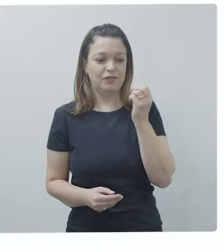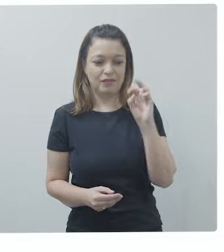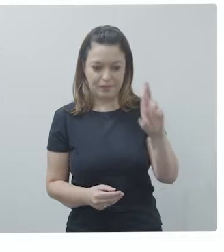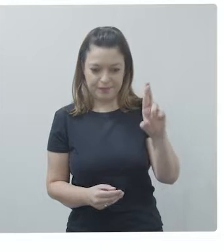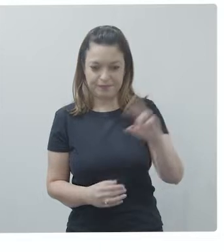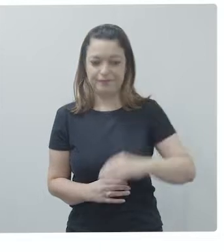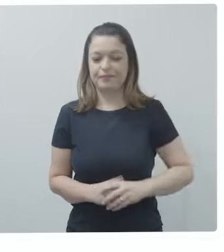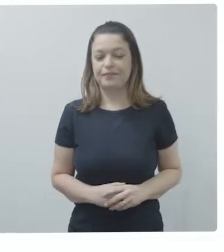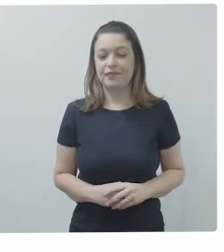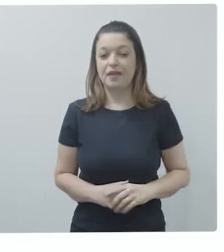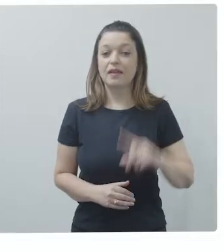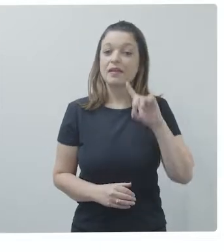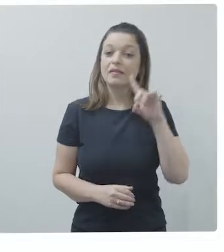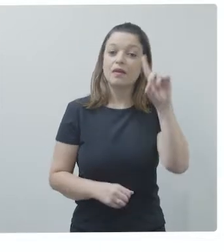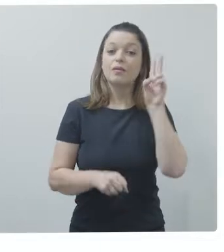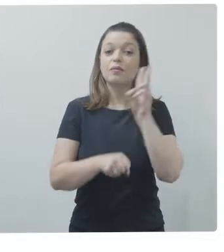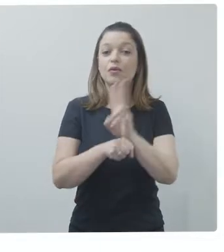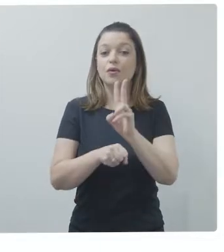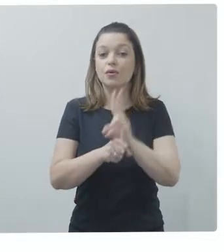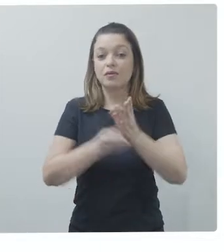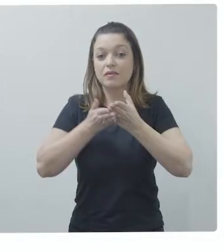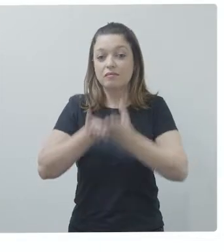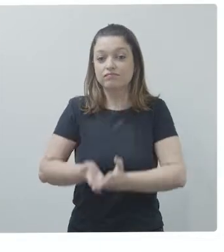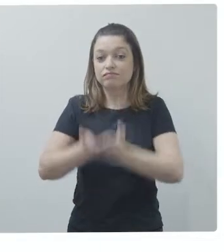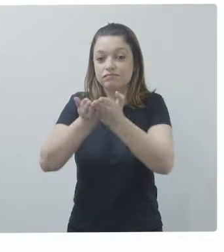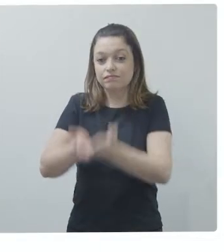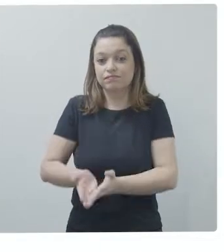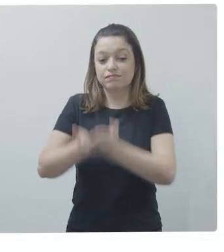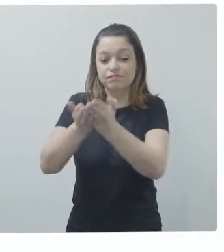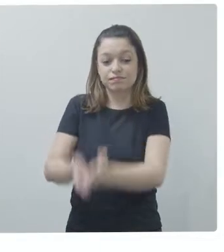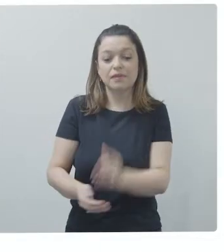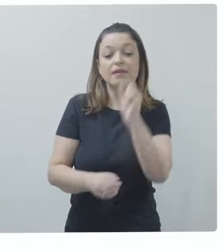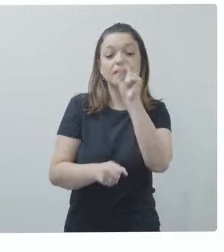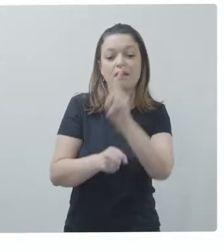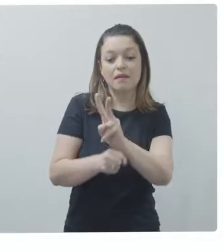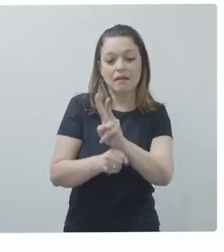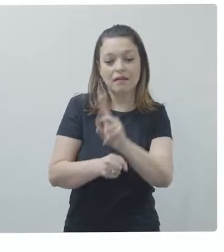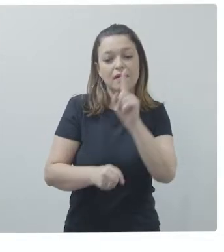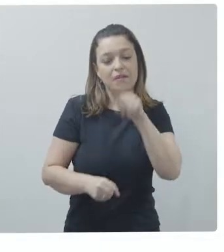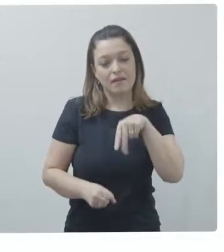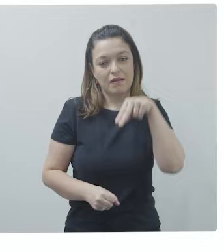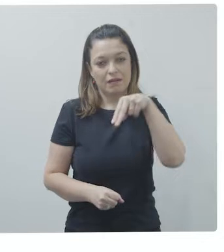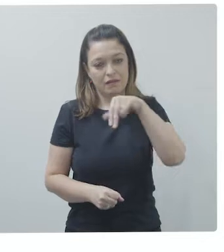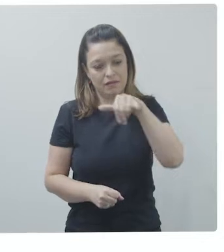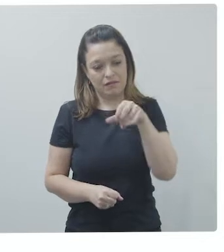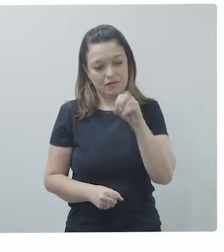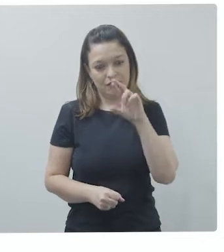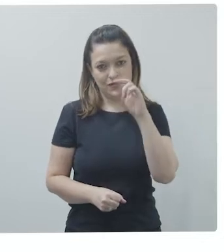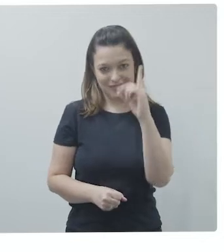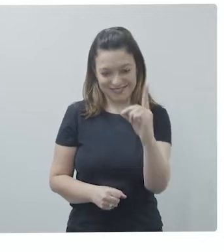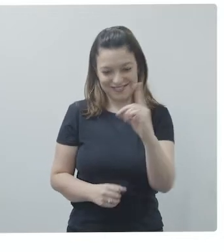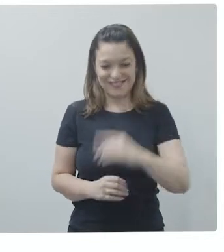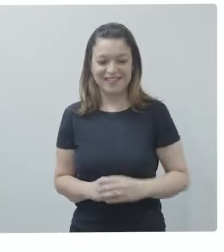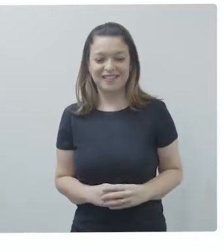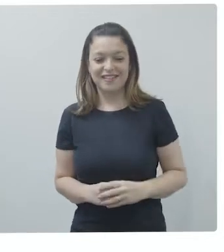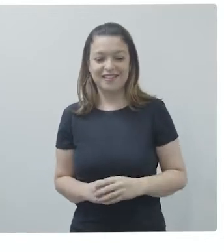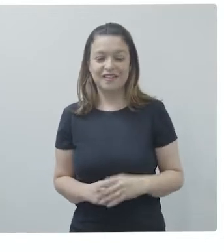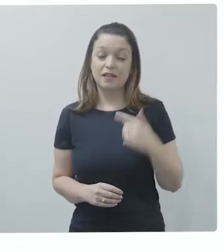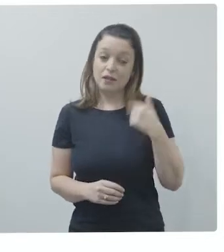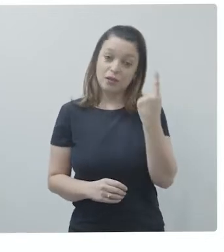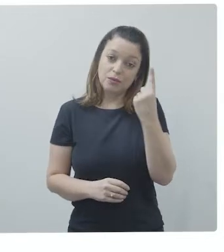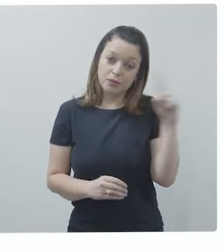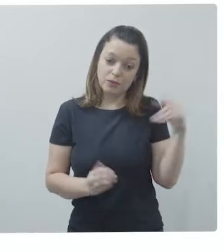Thor. Deus protetor dos navegadores. Nós temos, então, Njord. E por último,